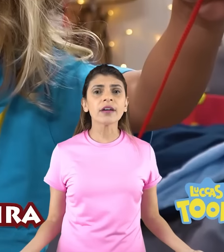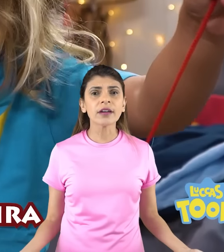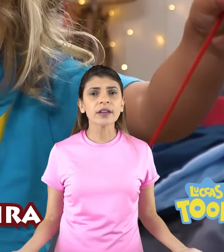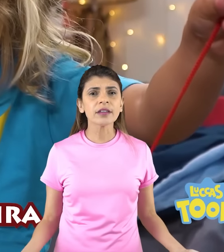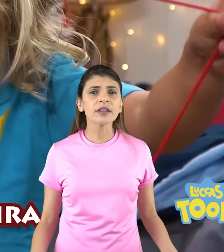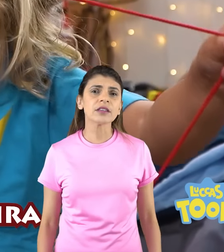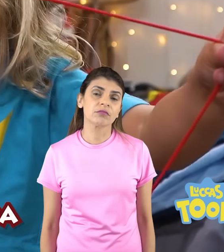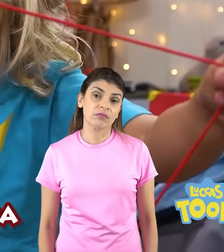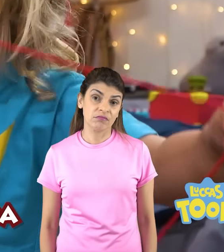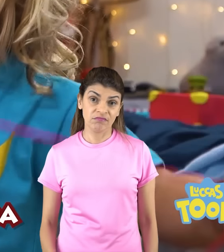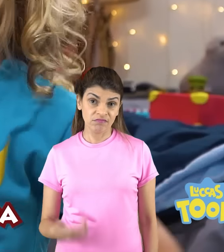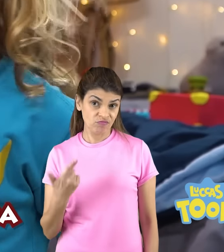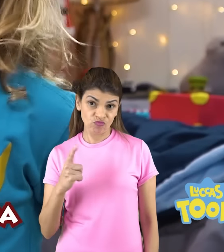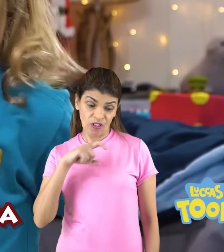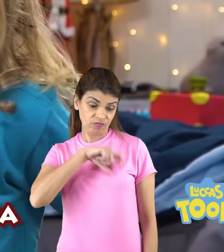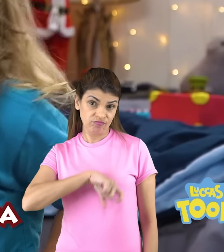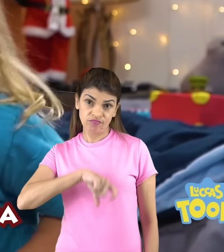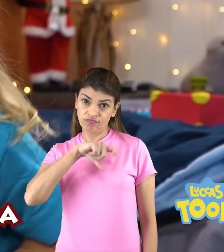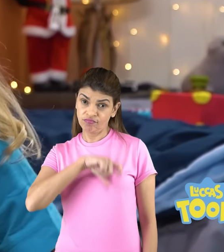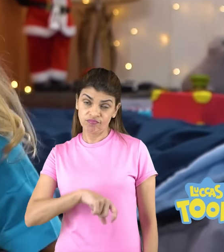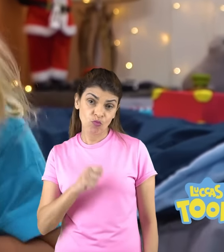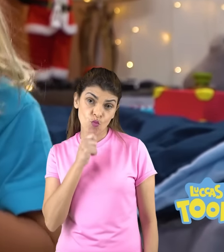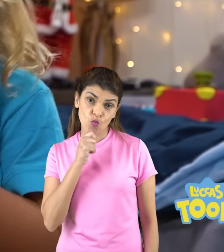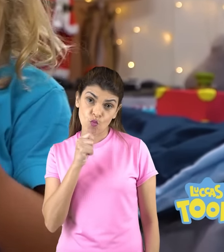Eu não tenho carta de moto ainda!